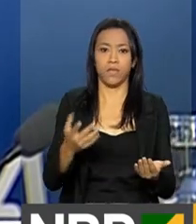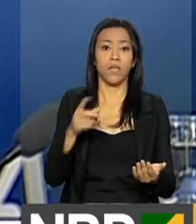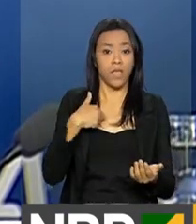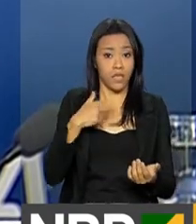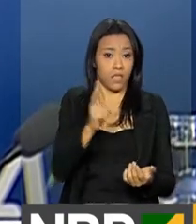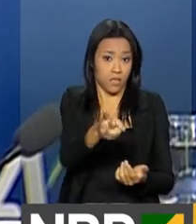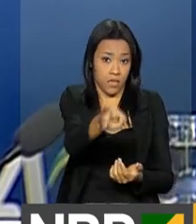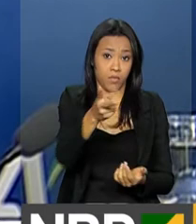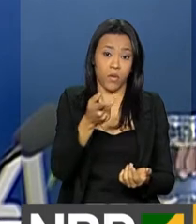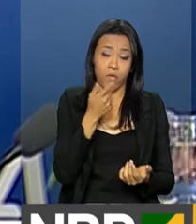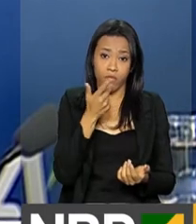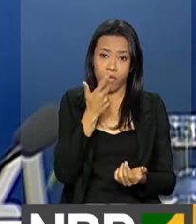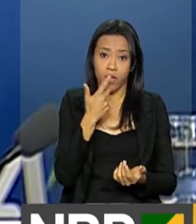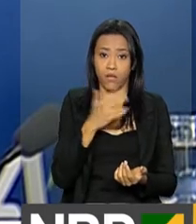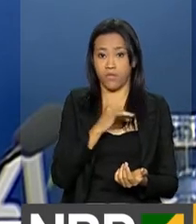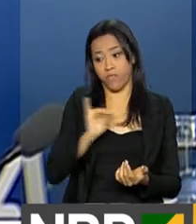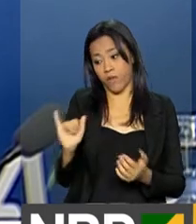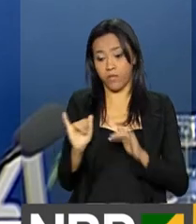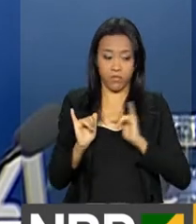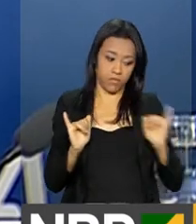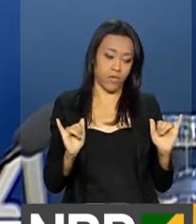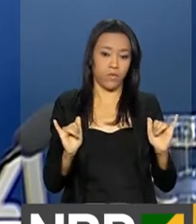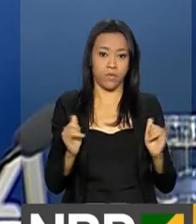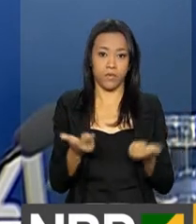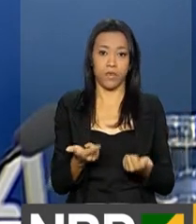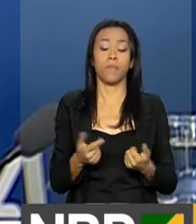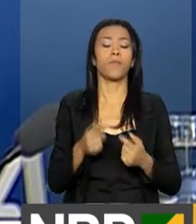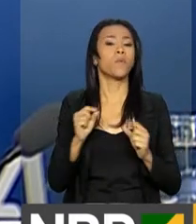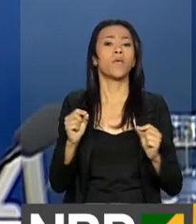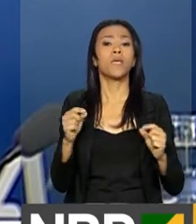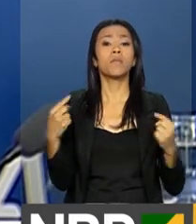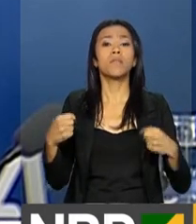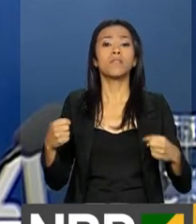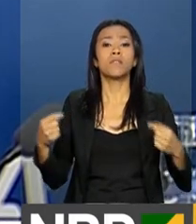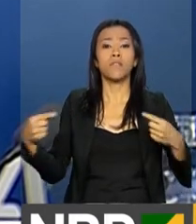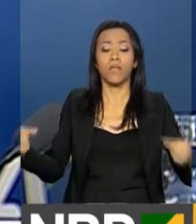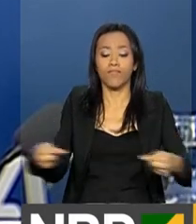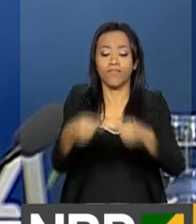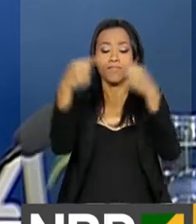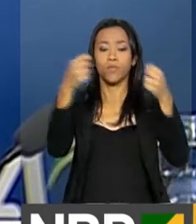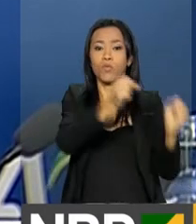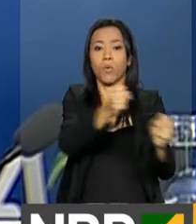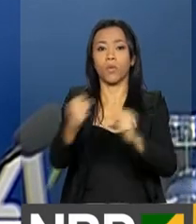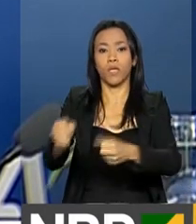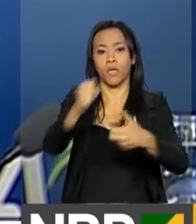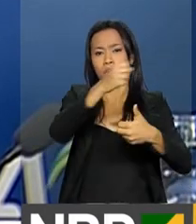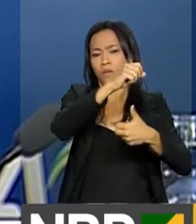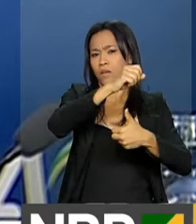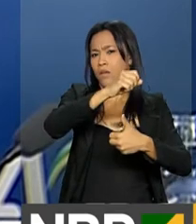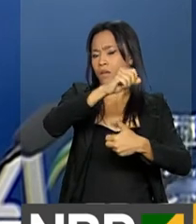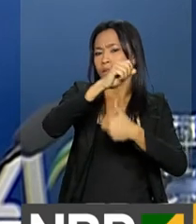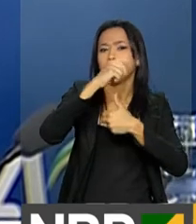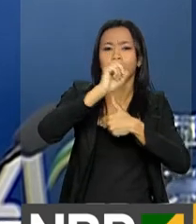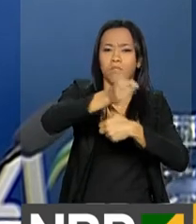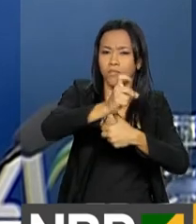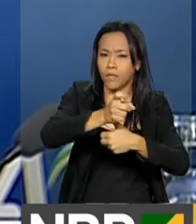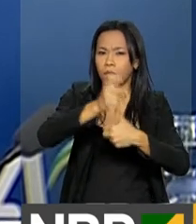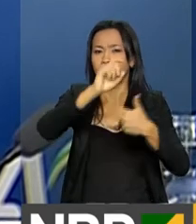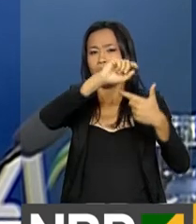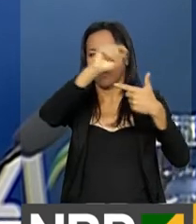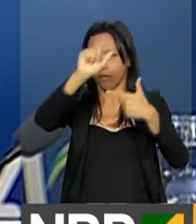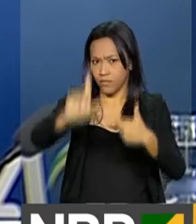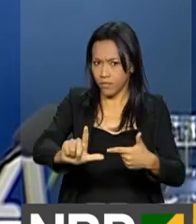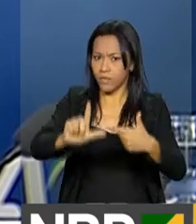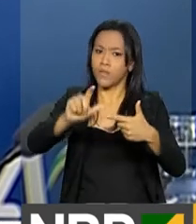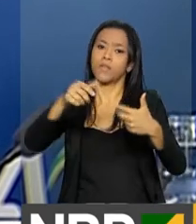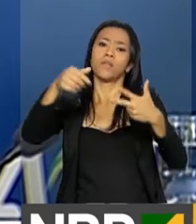quando eu digo isso, o ministro Carmem Lúcia, a história da harmonia entre os poderes, né? Parece que a harmonia entre os poderes é uma coisa que há de ser